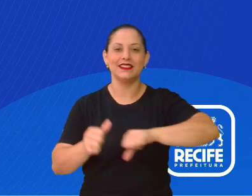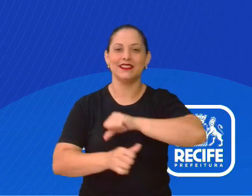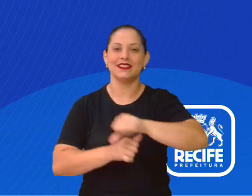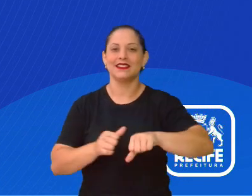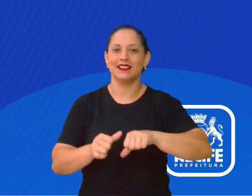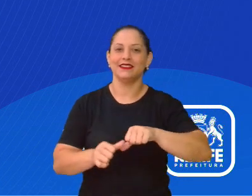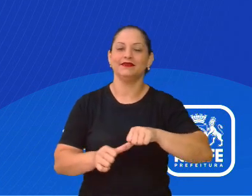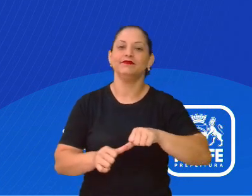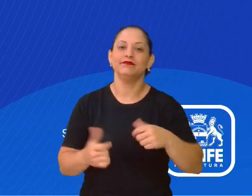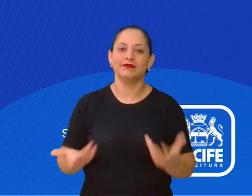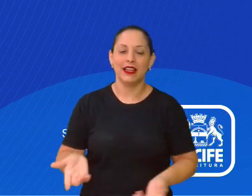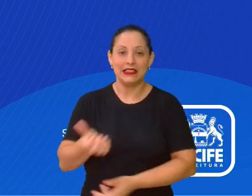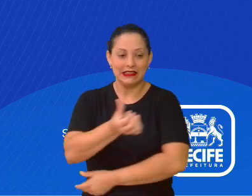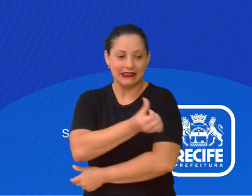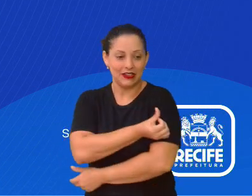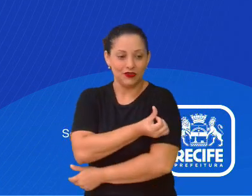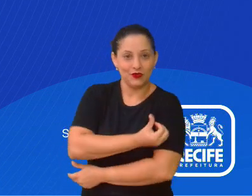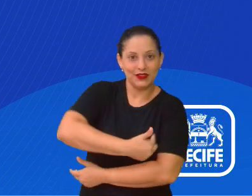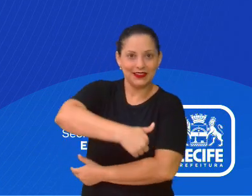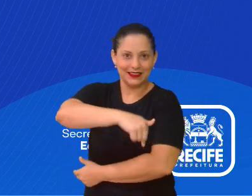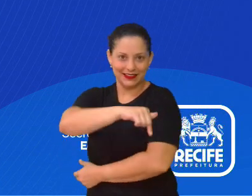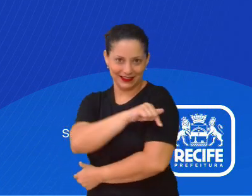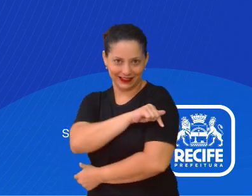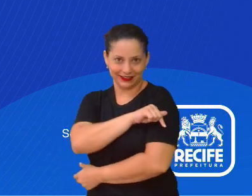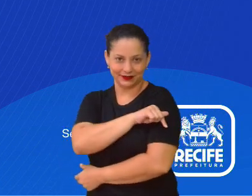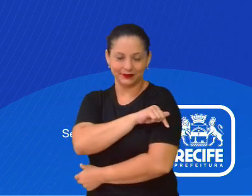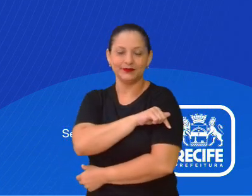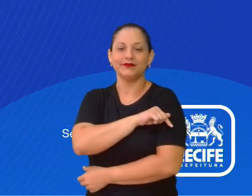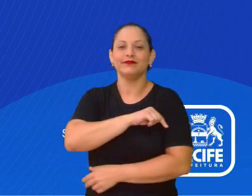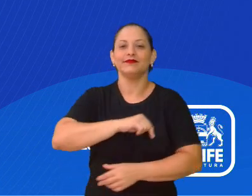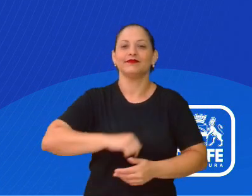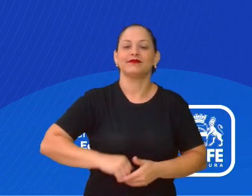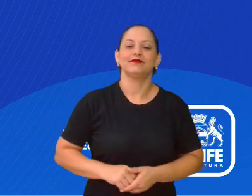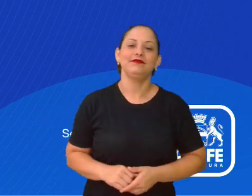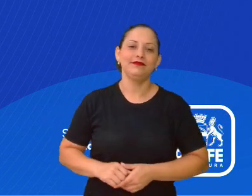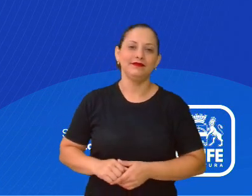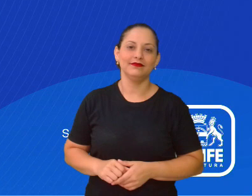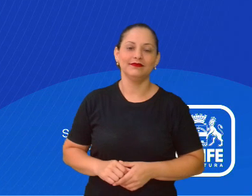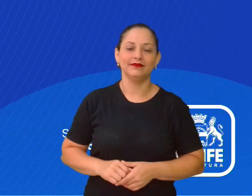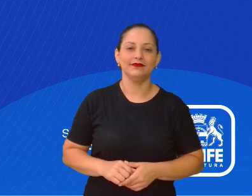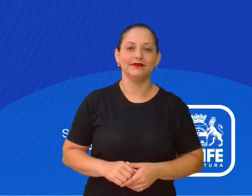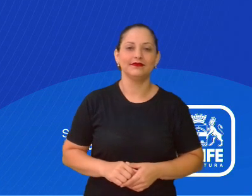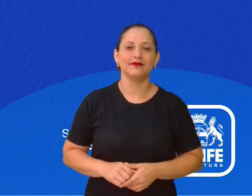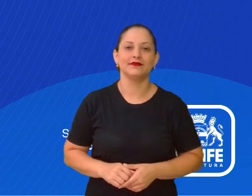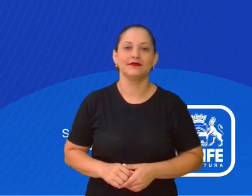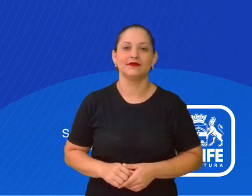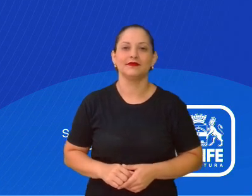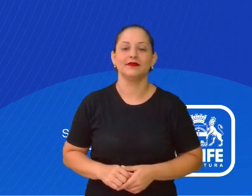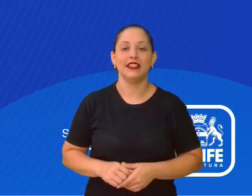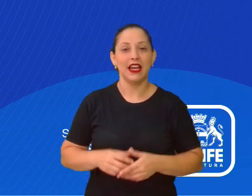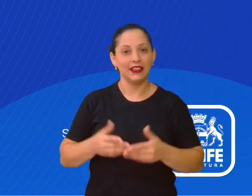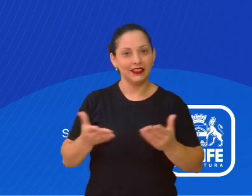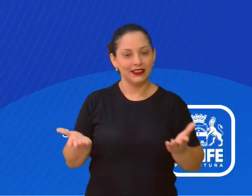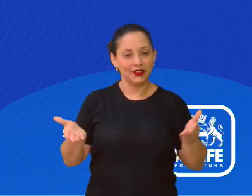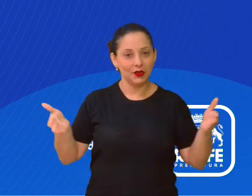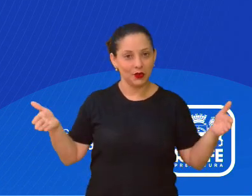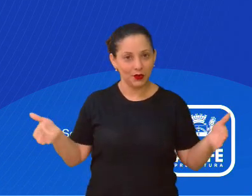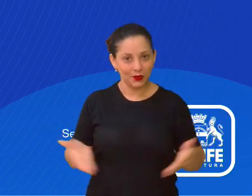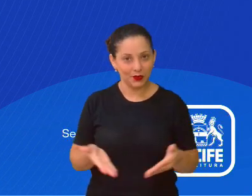turma maravilhinda aí do sexto ano para o sétimo ano. Então, nesse sentido, a gente